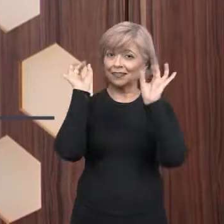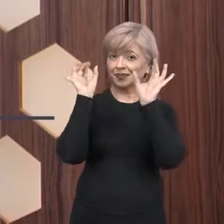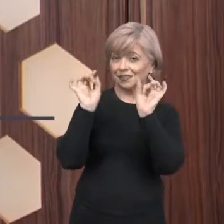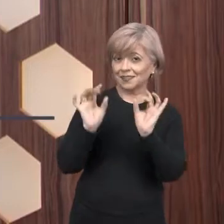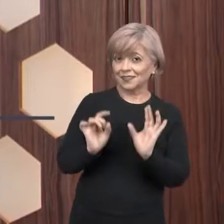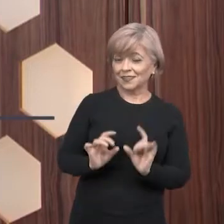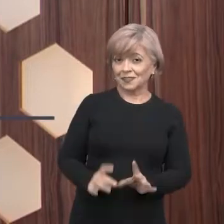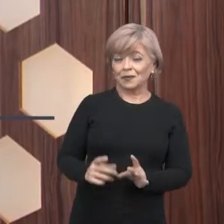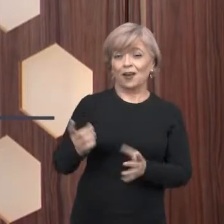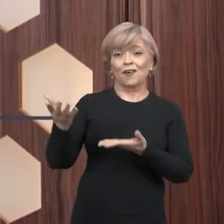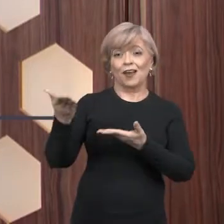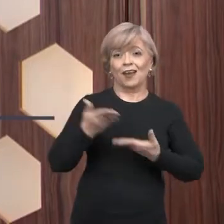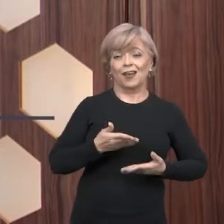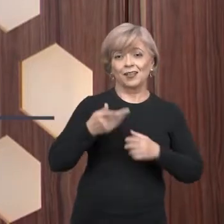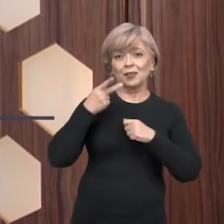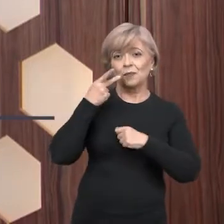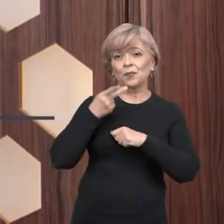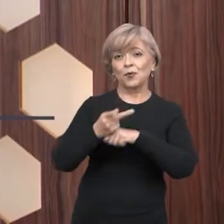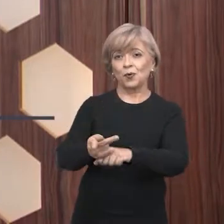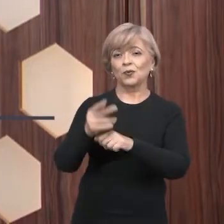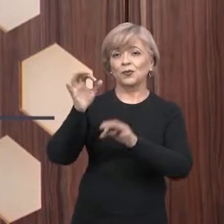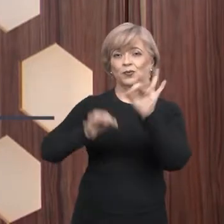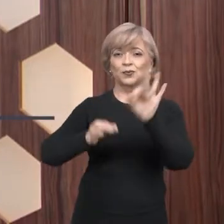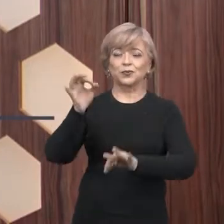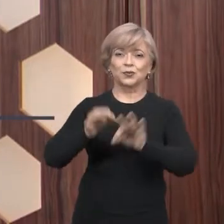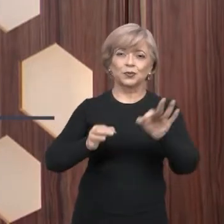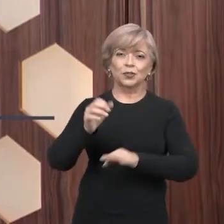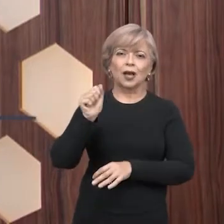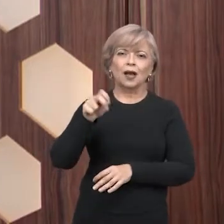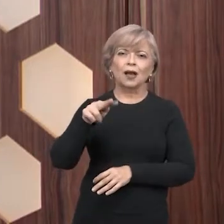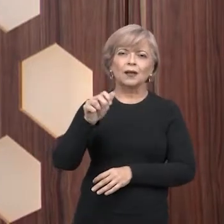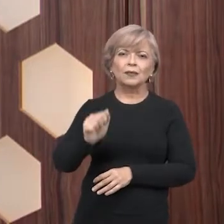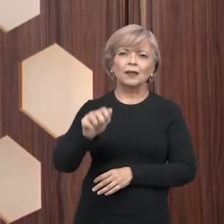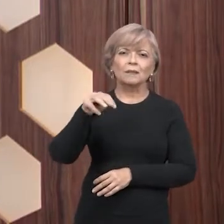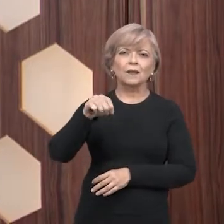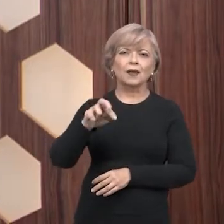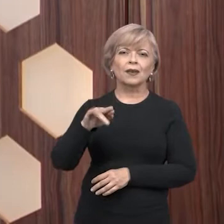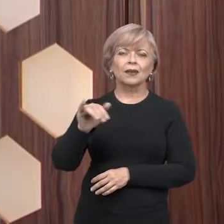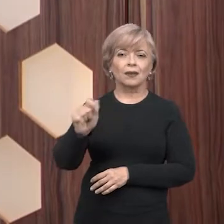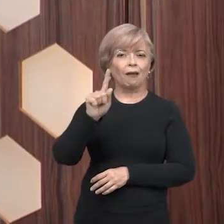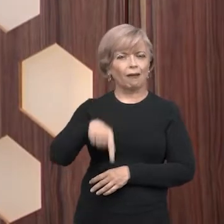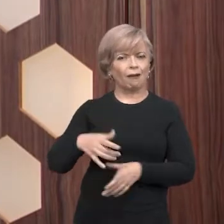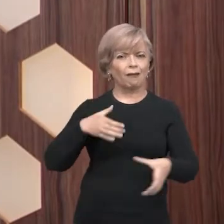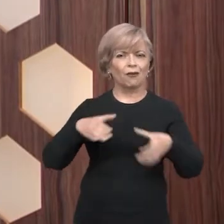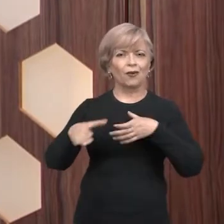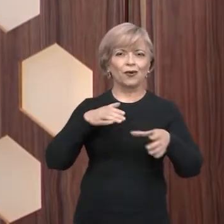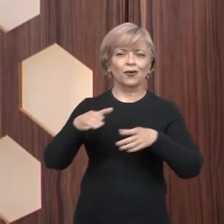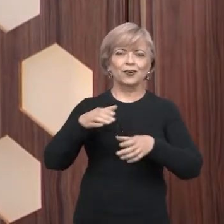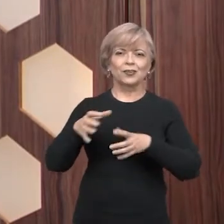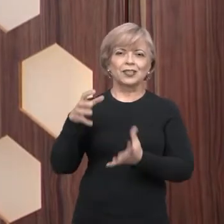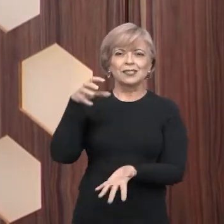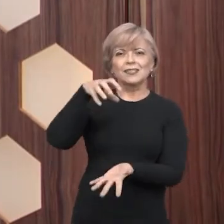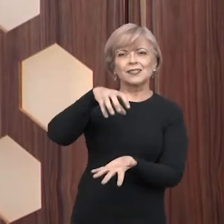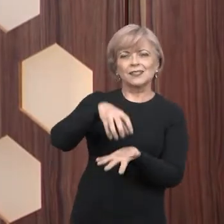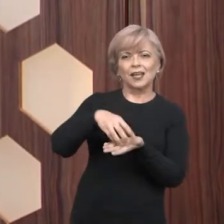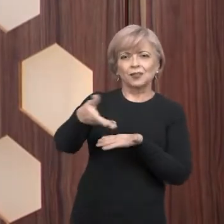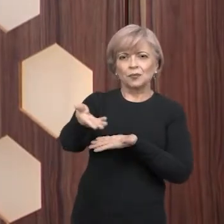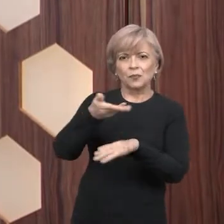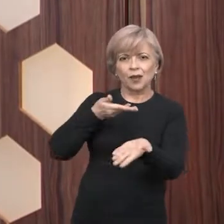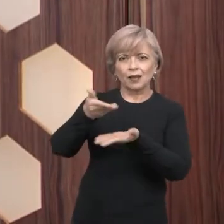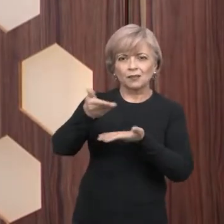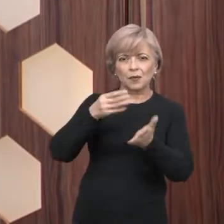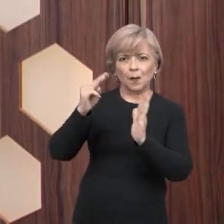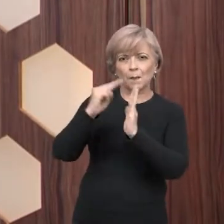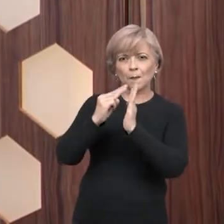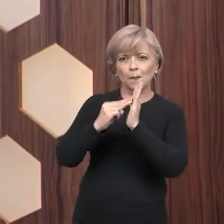e nós vamos receber a procuradora de Justiça Ana Maria De Masi ela que a coordenadora do centro de mediação métodos